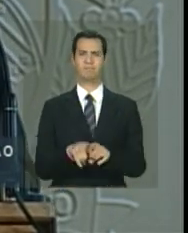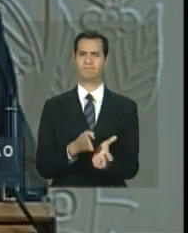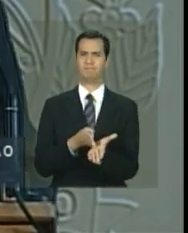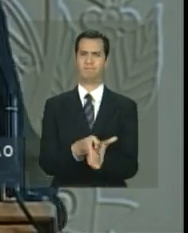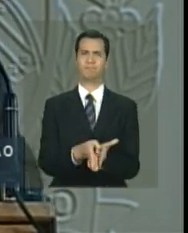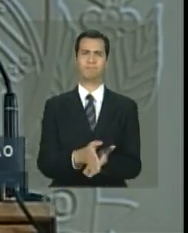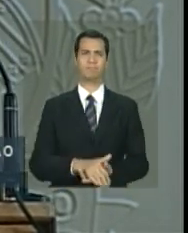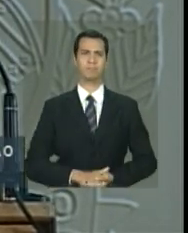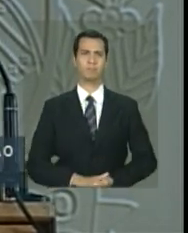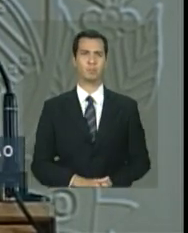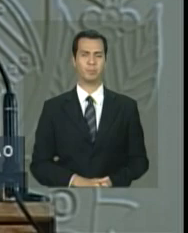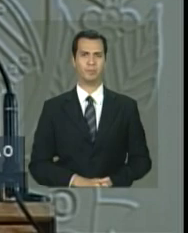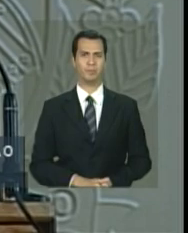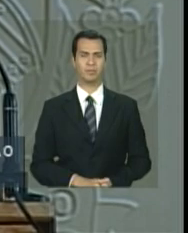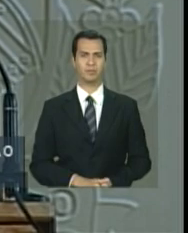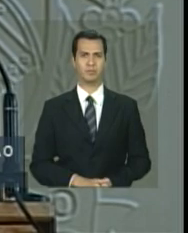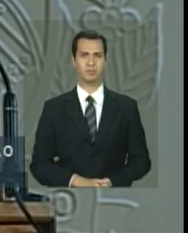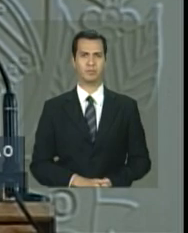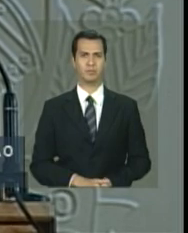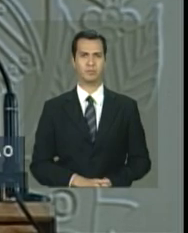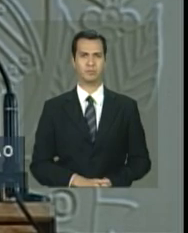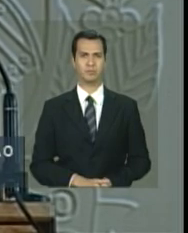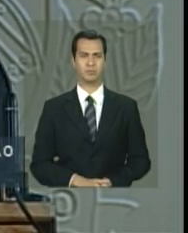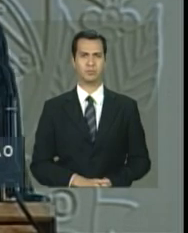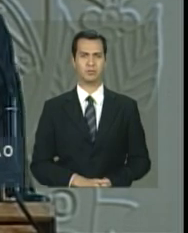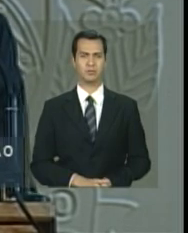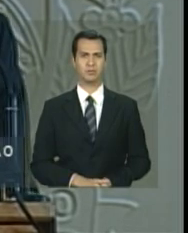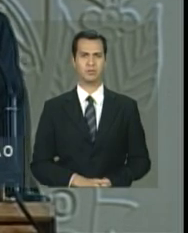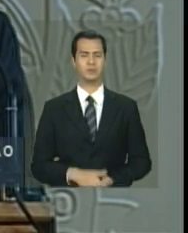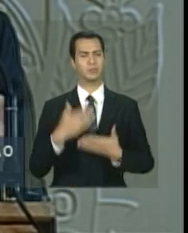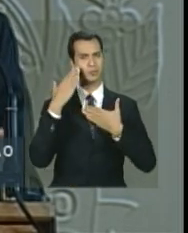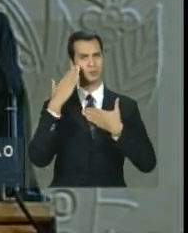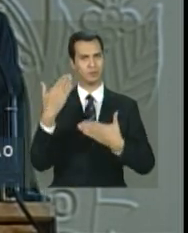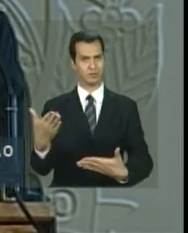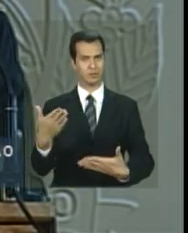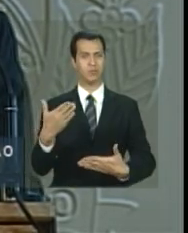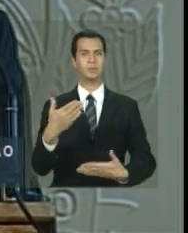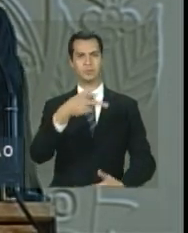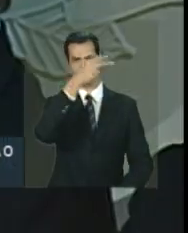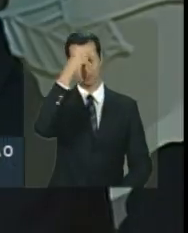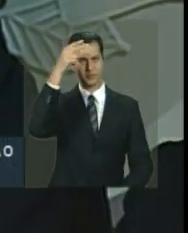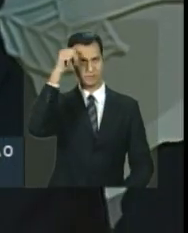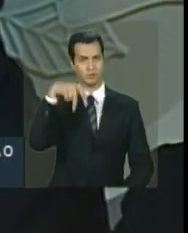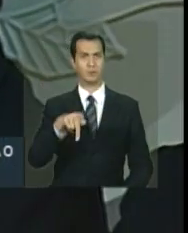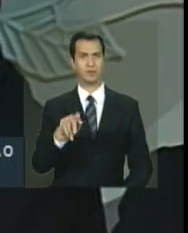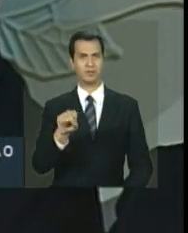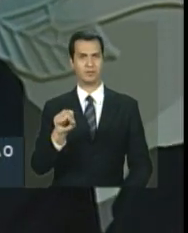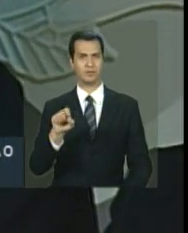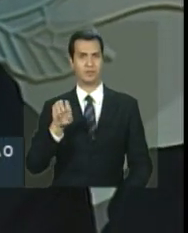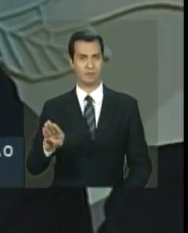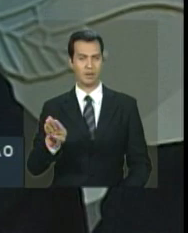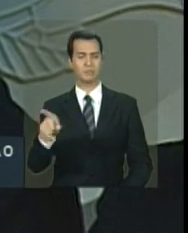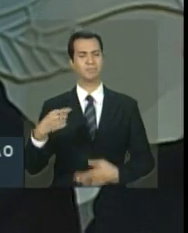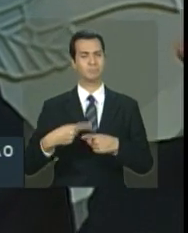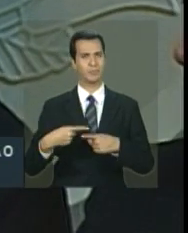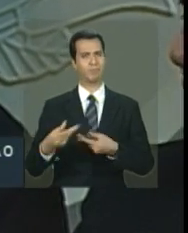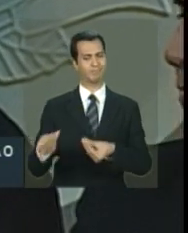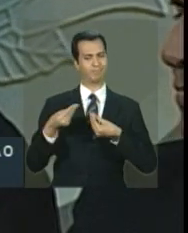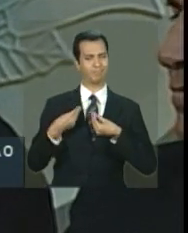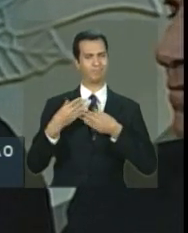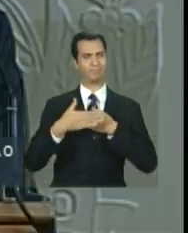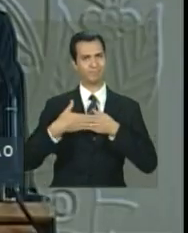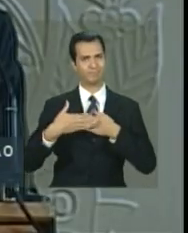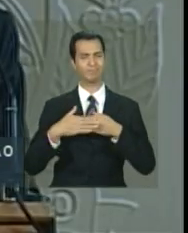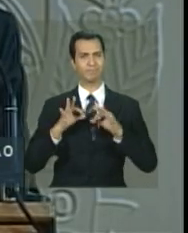retidão. Agradeço ao prefeito Gilberto Kassab a honra, a distinção, a generosidade, e